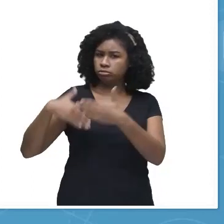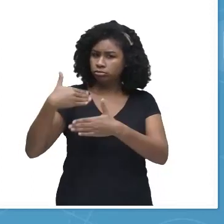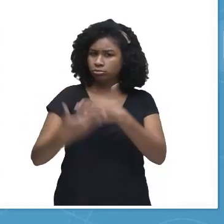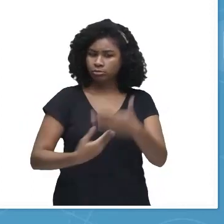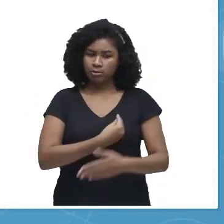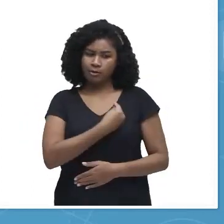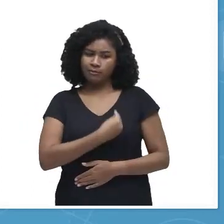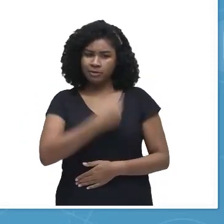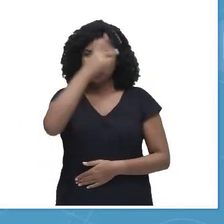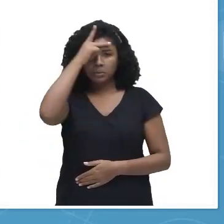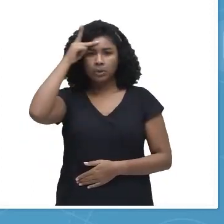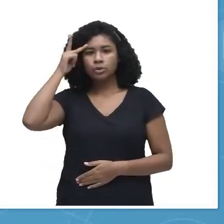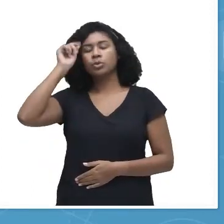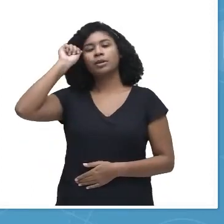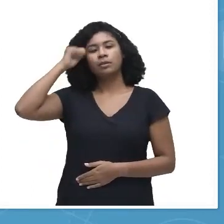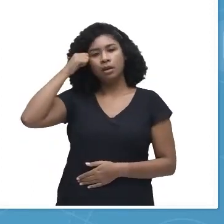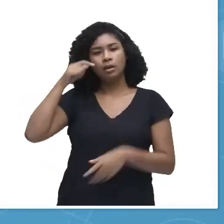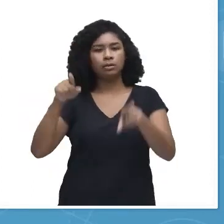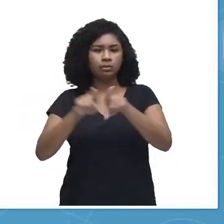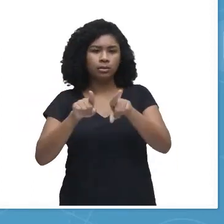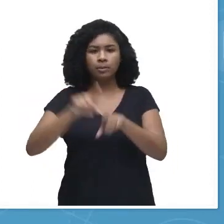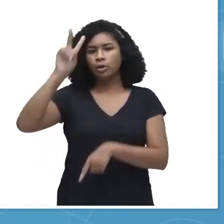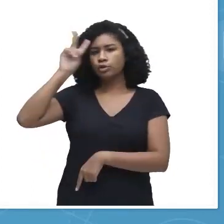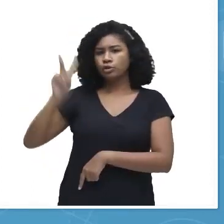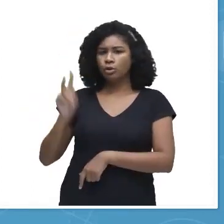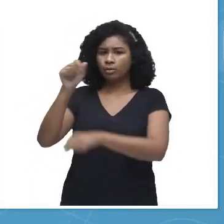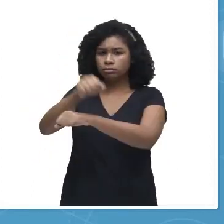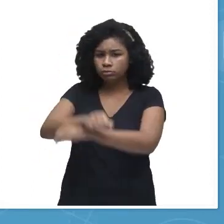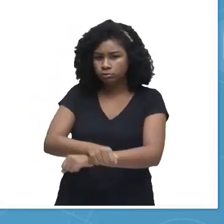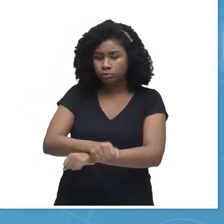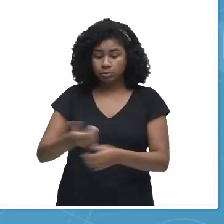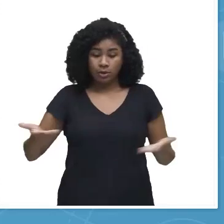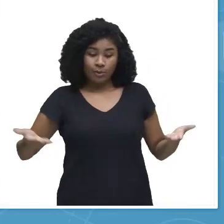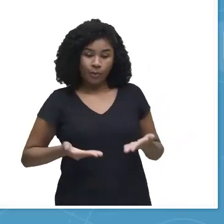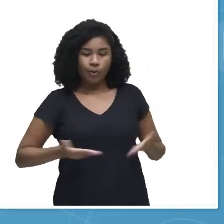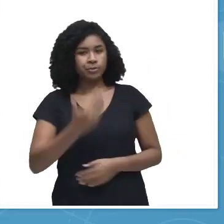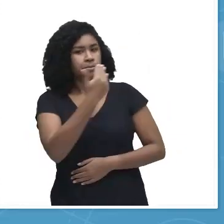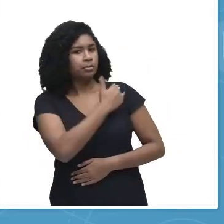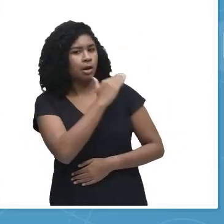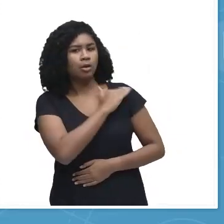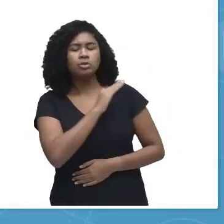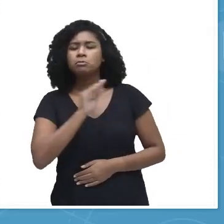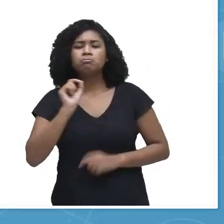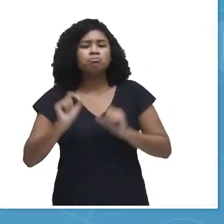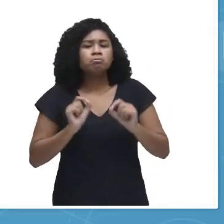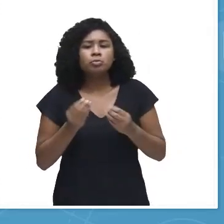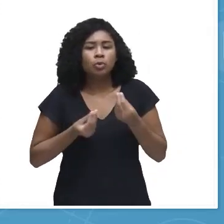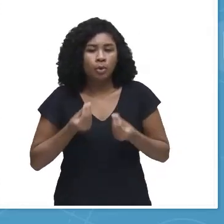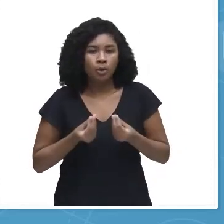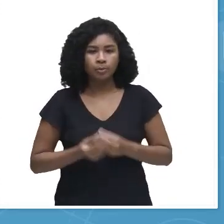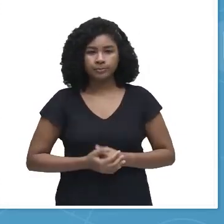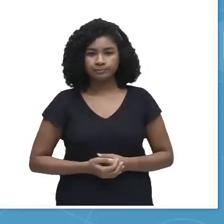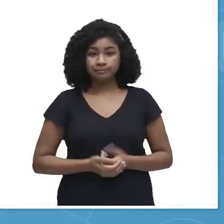Brasil e de como ele vem sofrendo o preconceito nos dias de hoje. Ok, gente? Vamos agora para a nossa primeira cartela para a